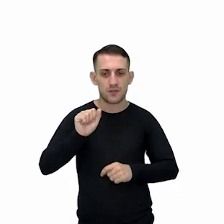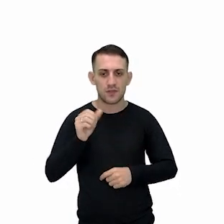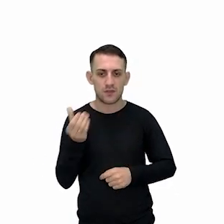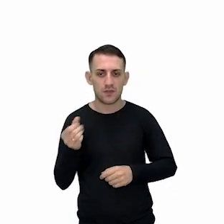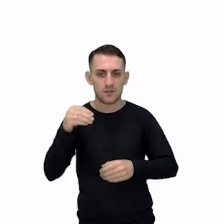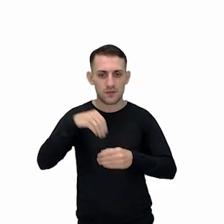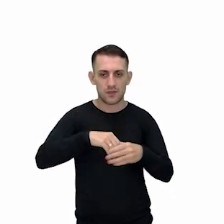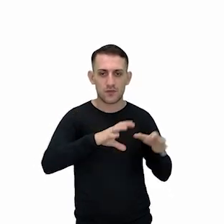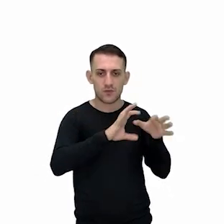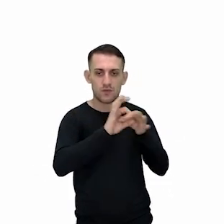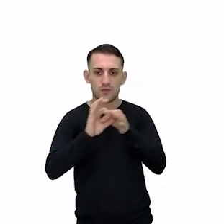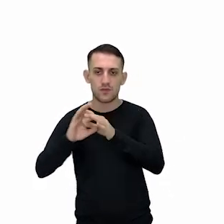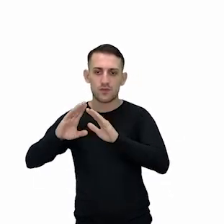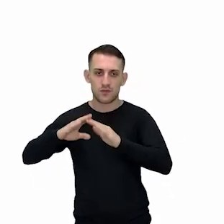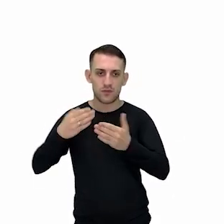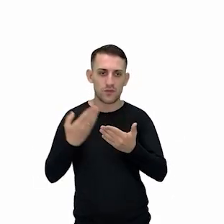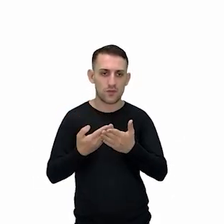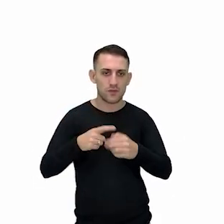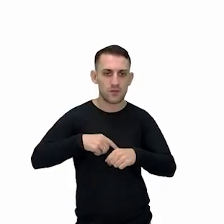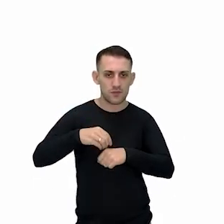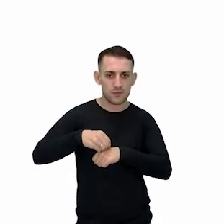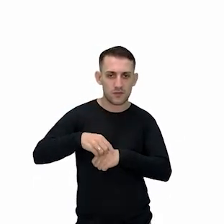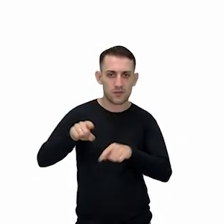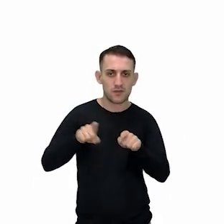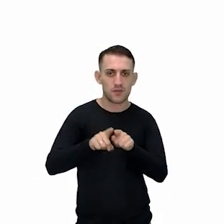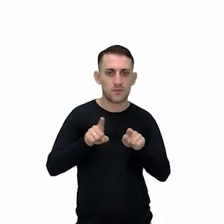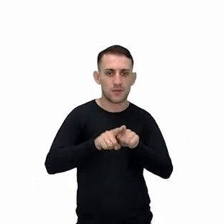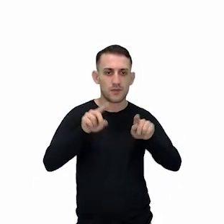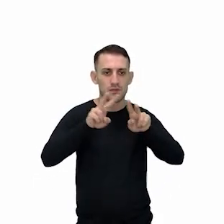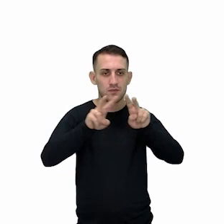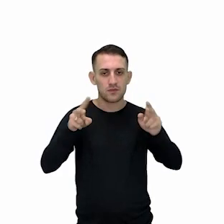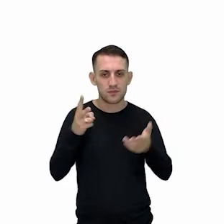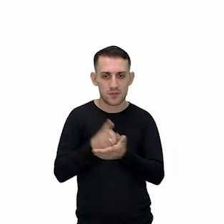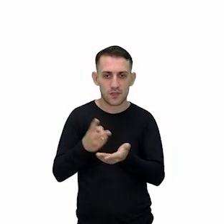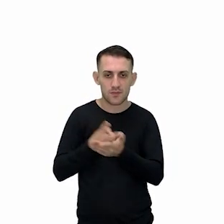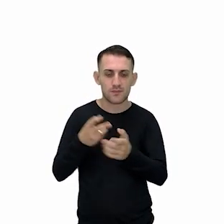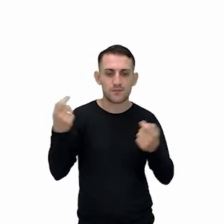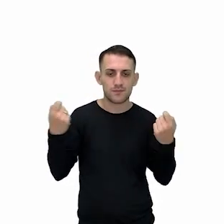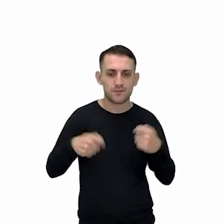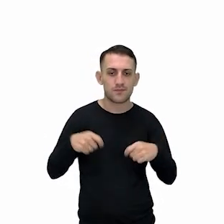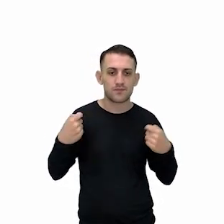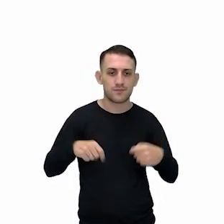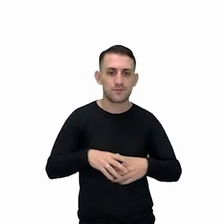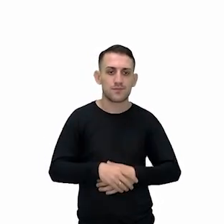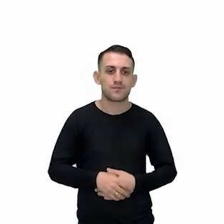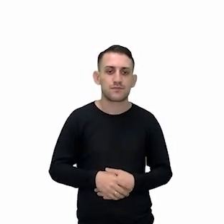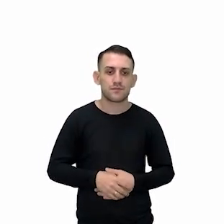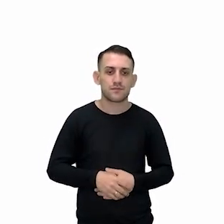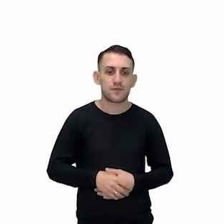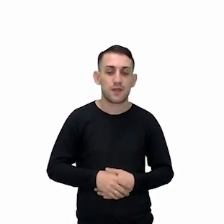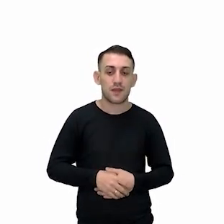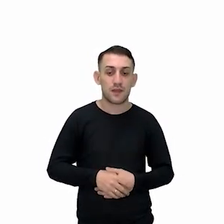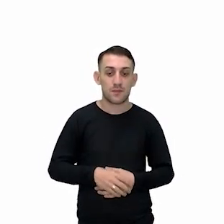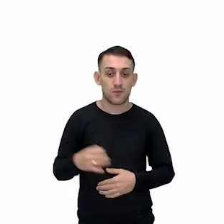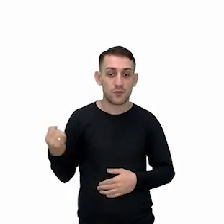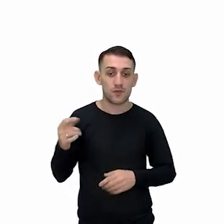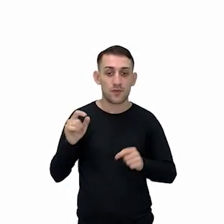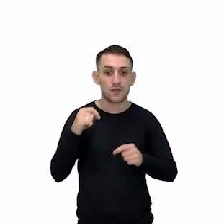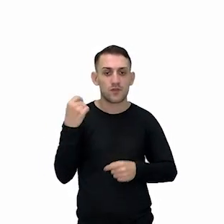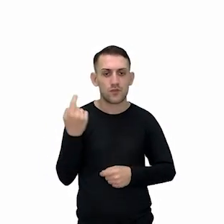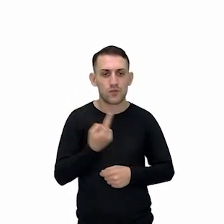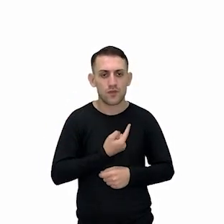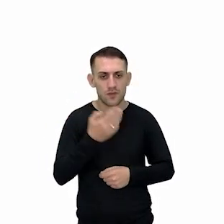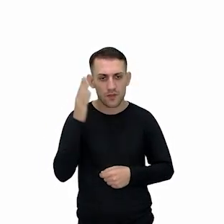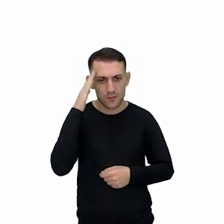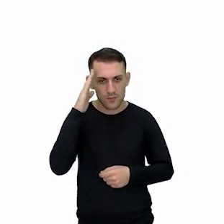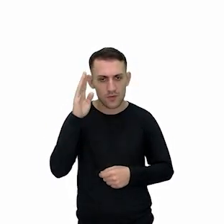seu contexto escolar, a dar sugestões e abordagens sempre que necessários. E claro, será importante salientar, assim como o João